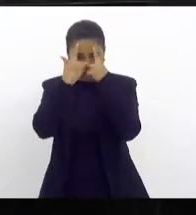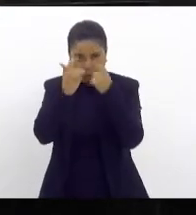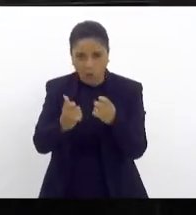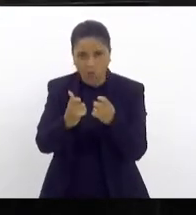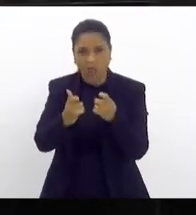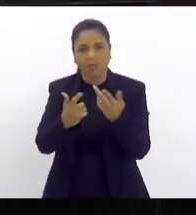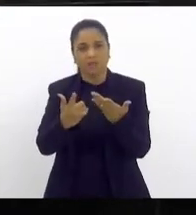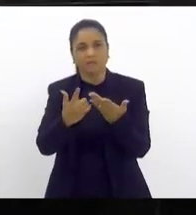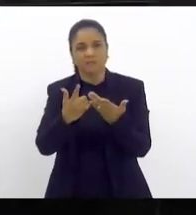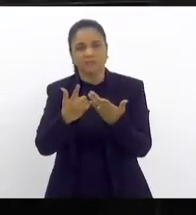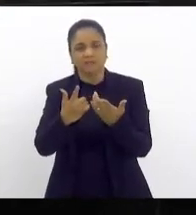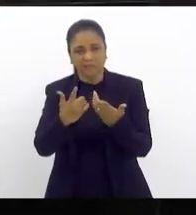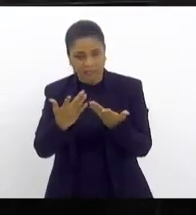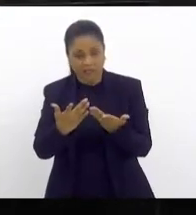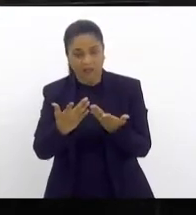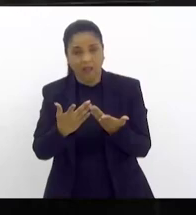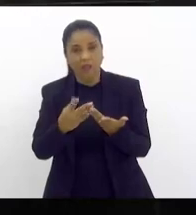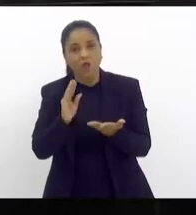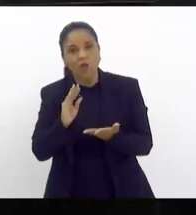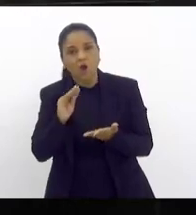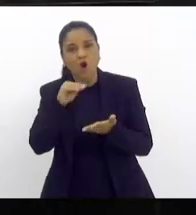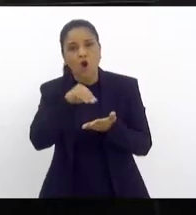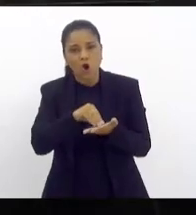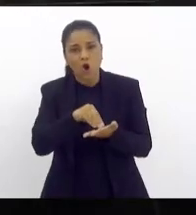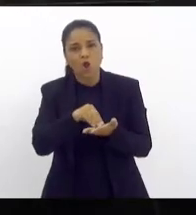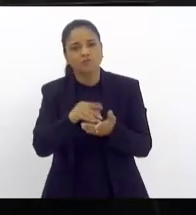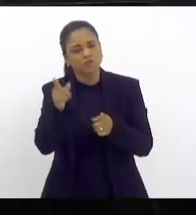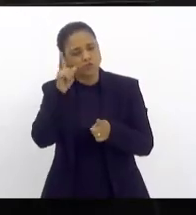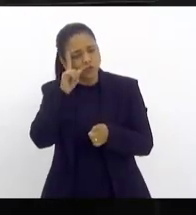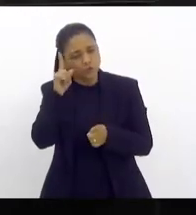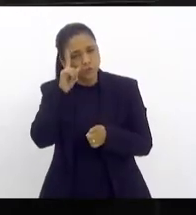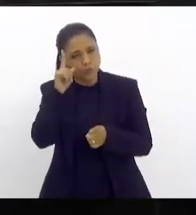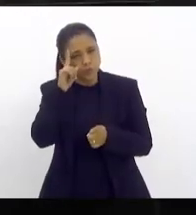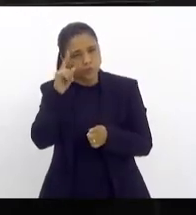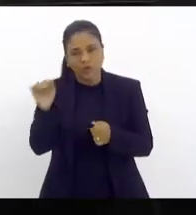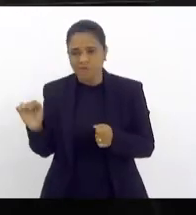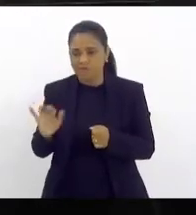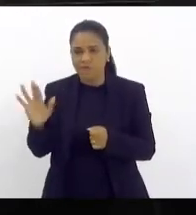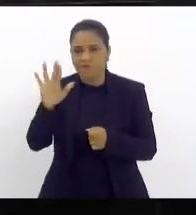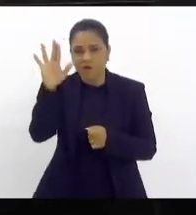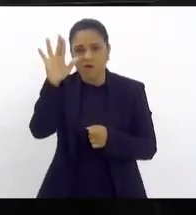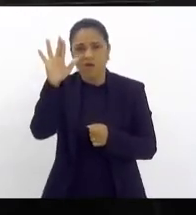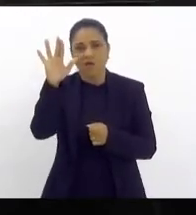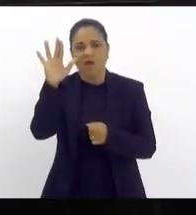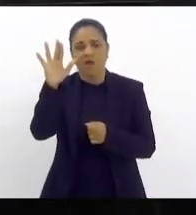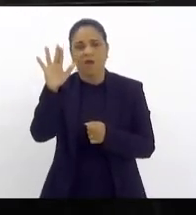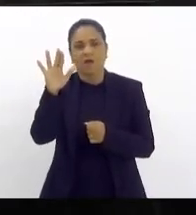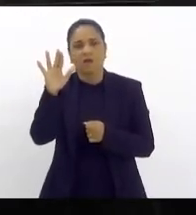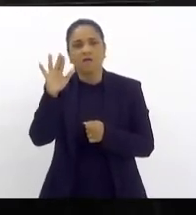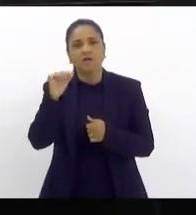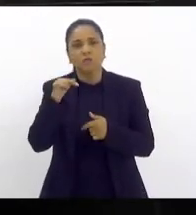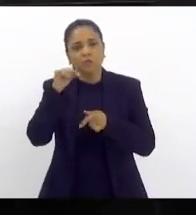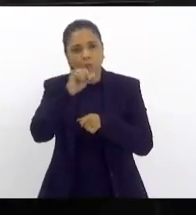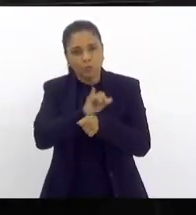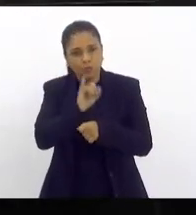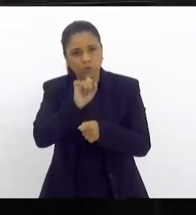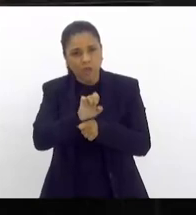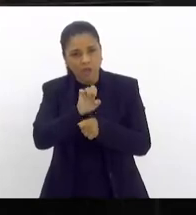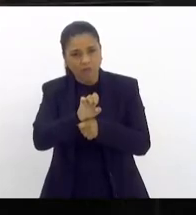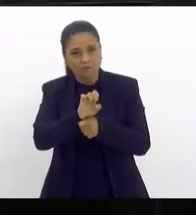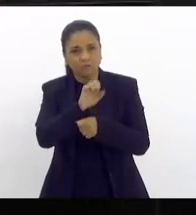sangrentas são colocadas todos os dias nas favelas e periferias do Estado do Rio de Janeiro